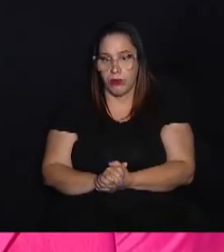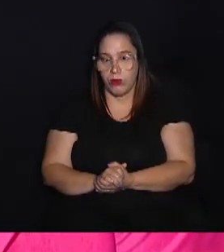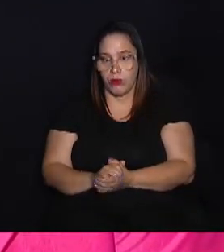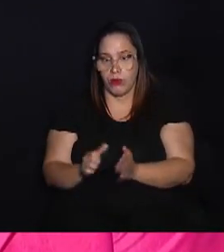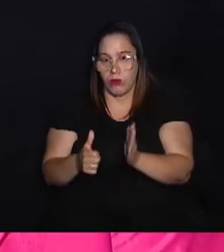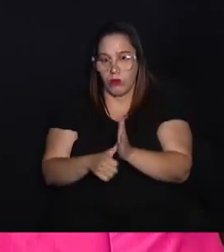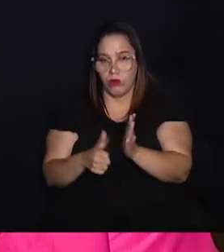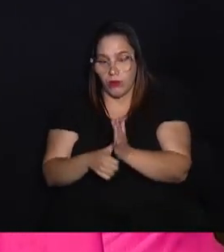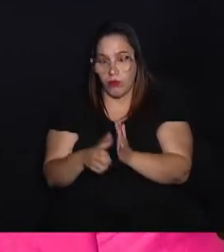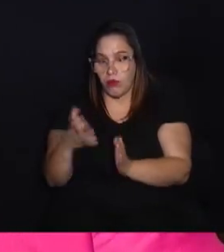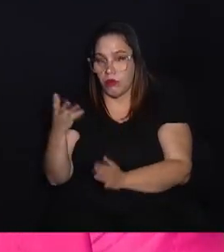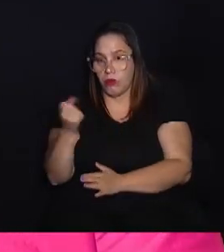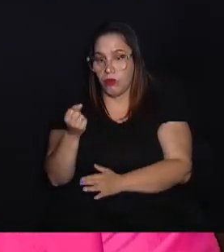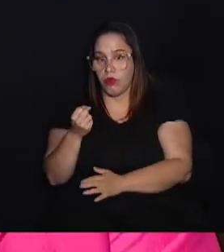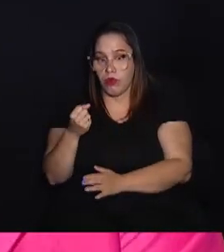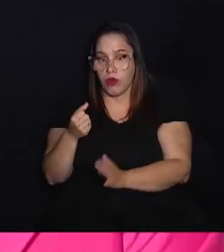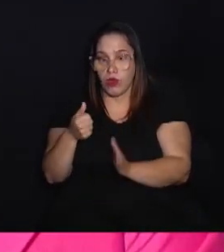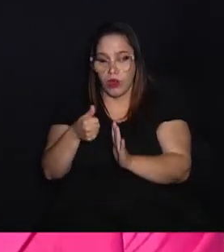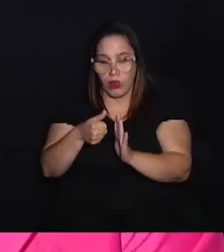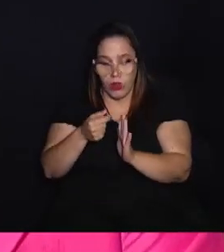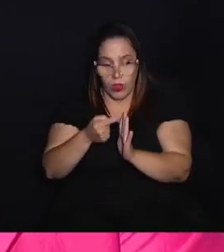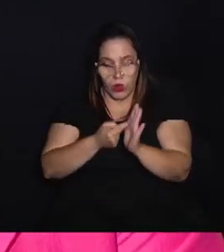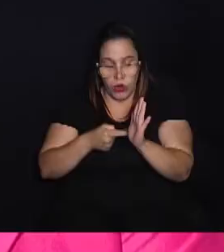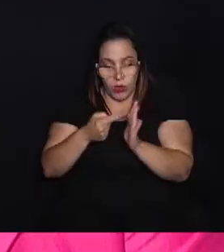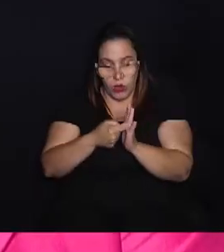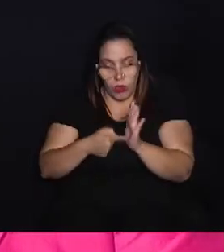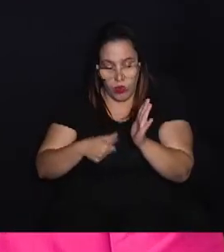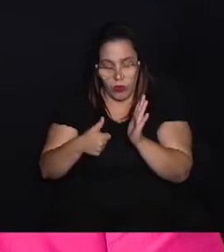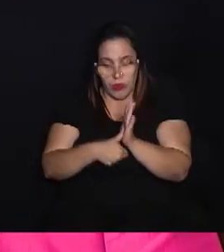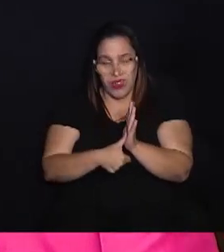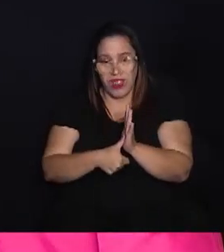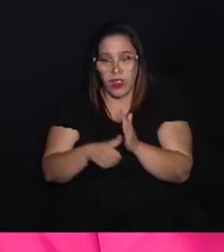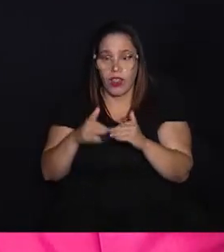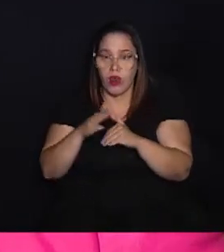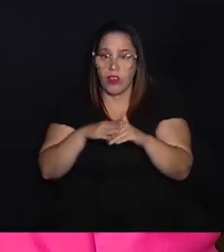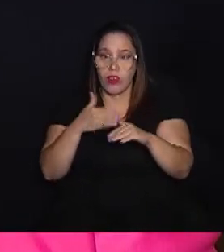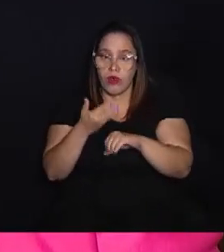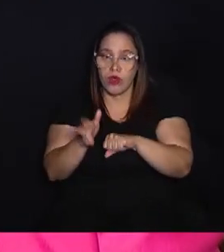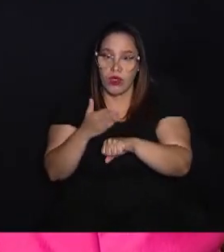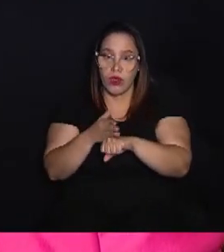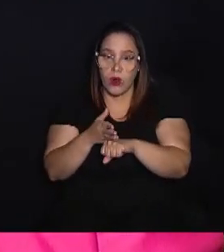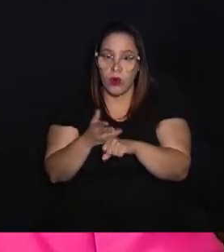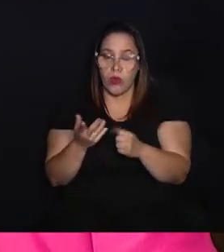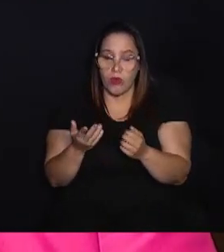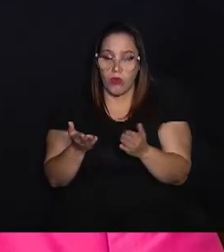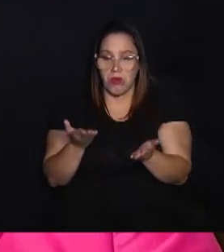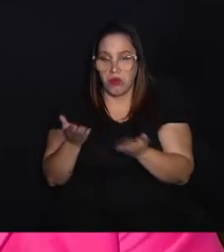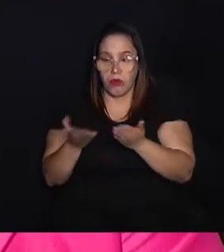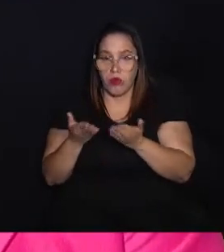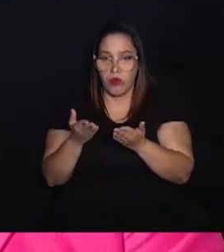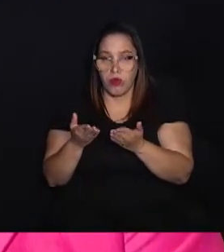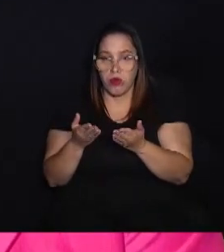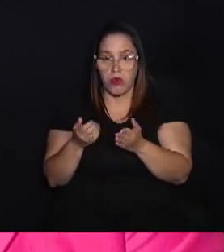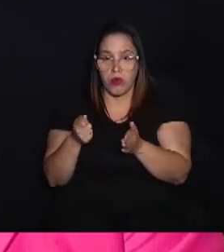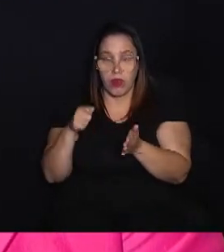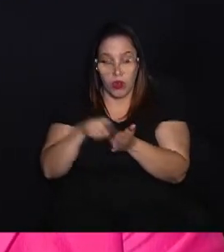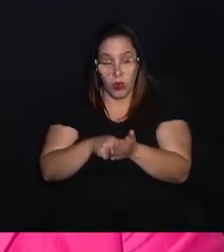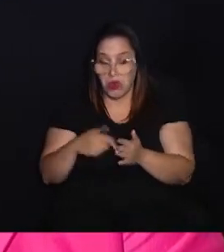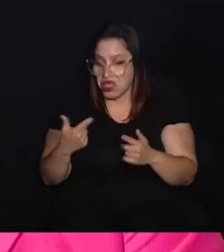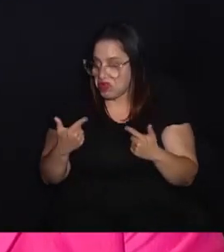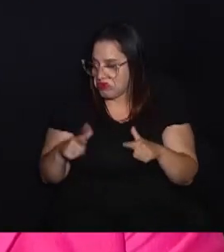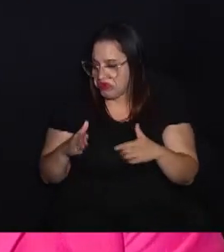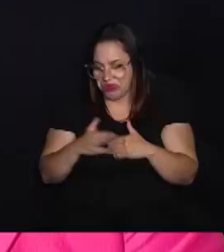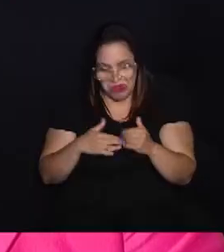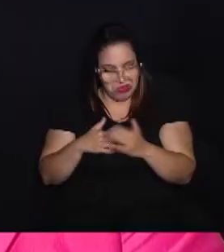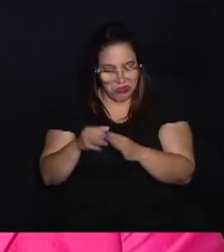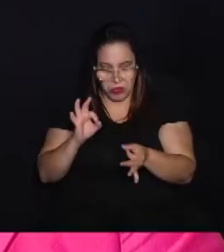seu votinho em branco. Agora, o nulo ele tem um outro peso. Na prática, eles têm o mesmo valor, porque eles não contam em nada para